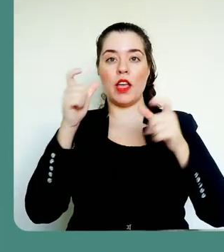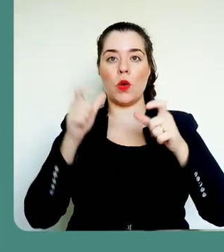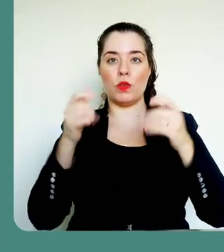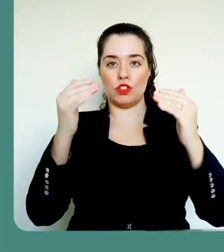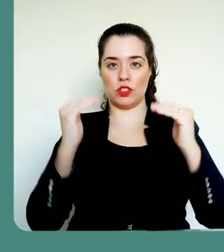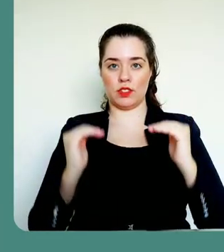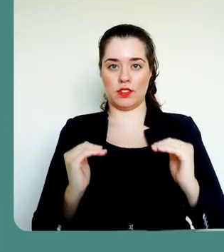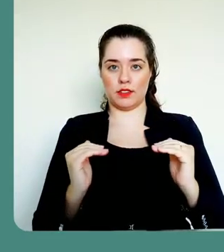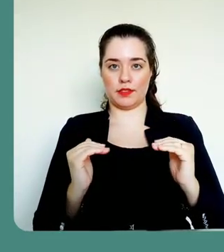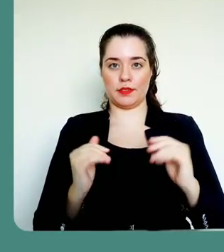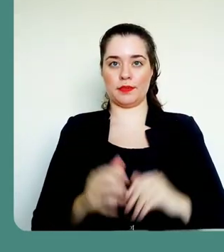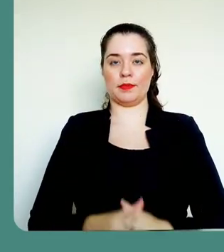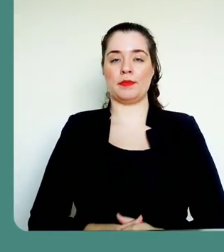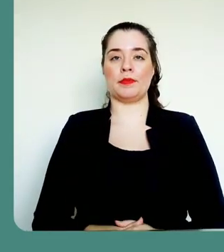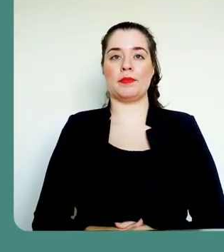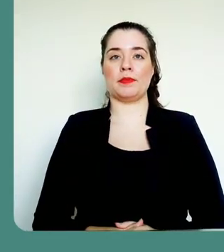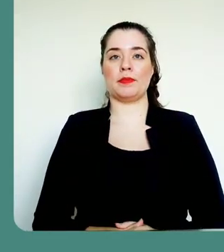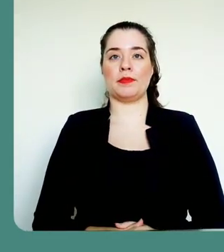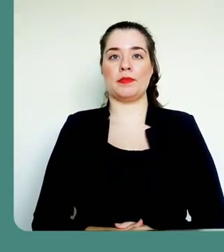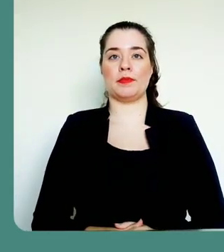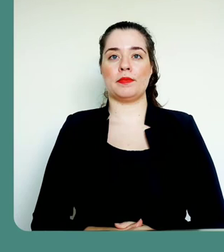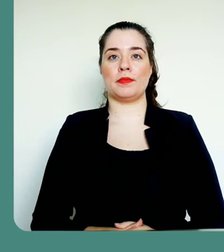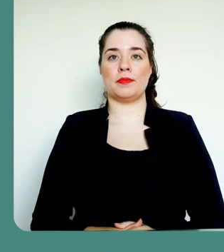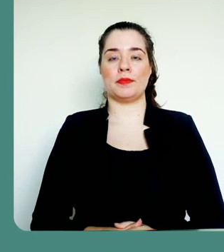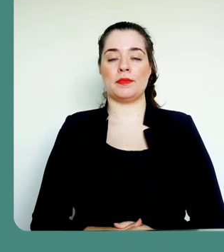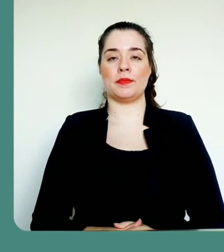da página. Me acompanhe aqui rapidamente.